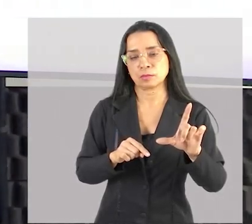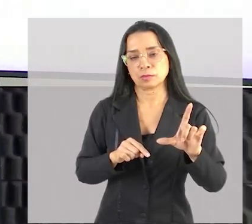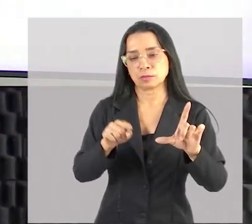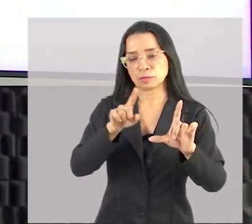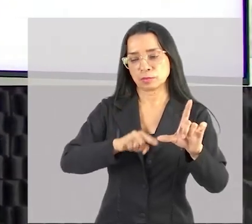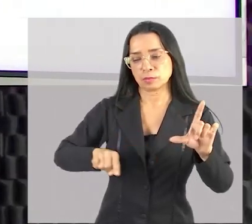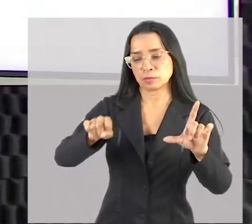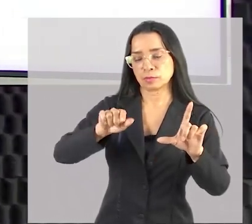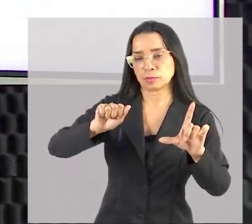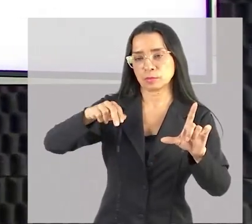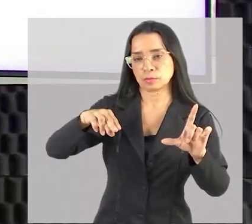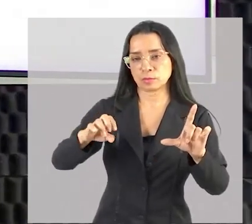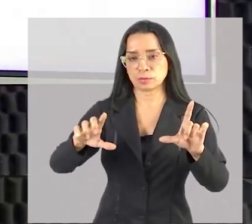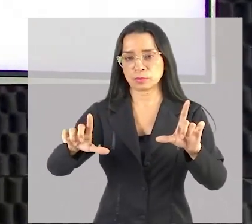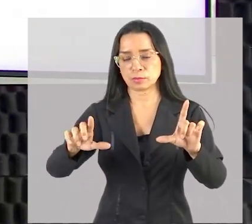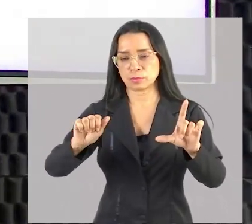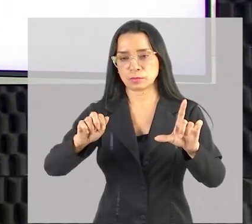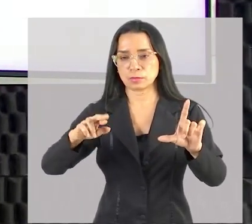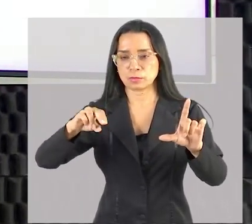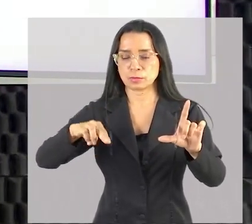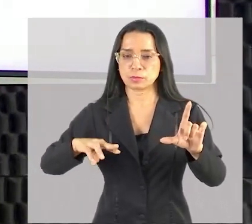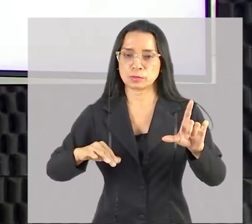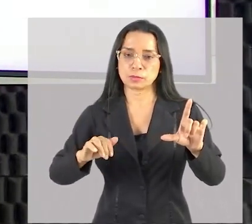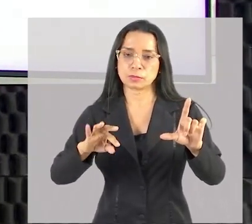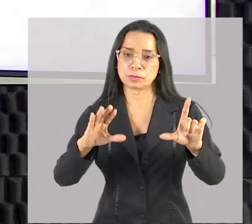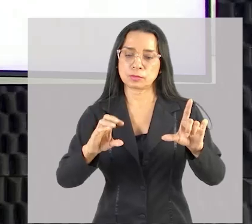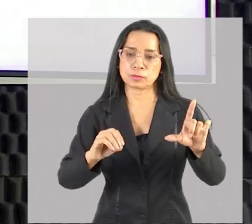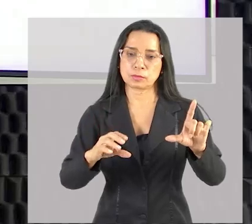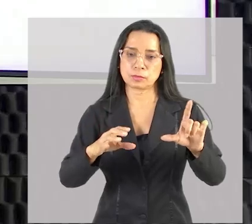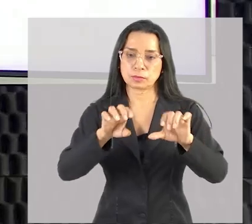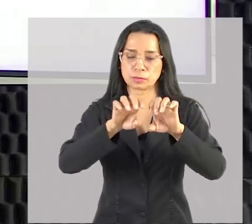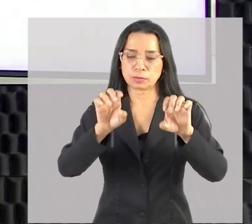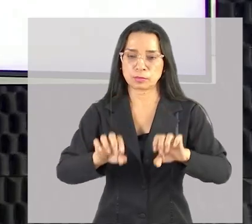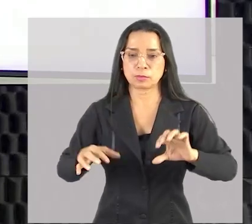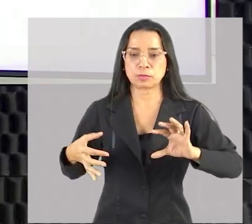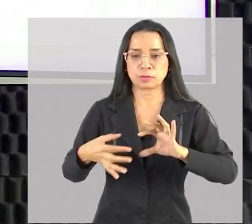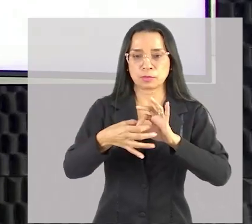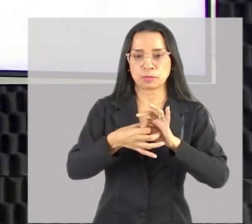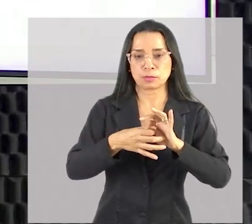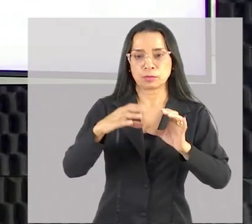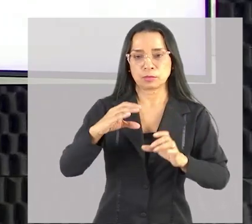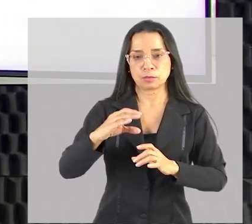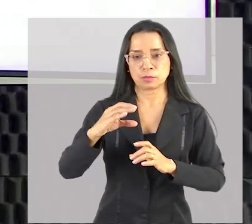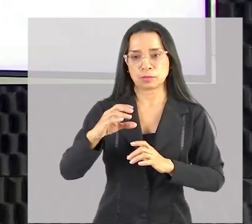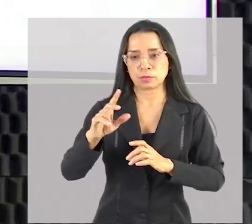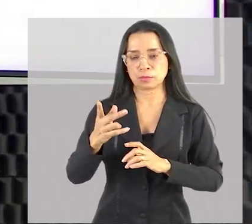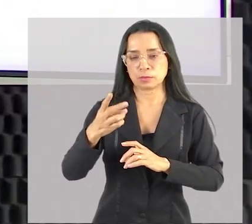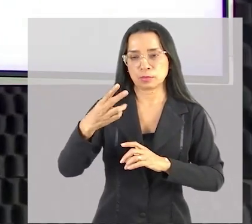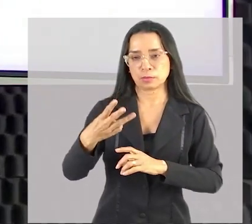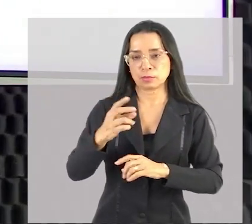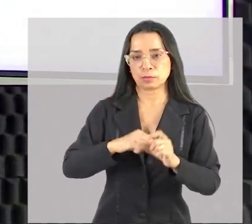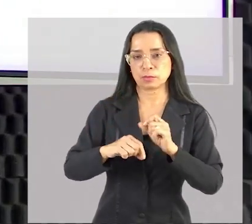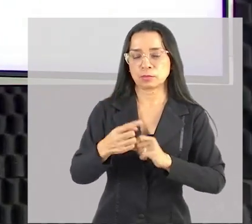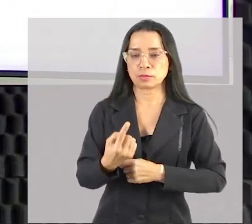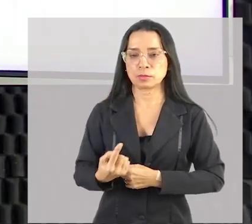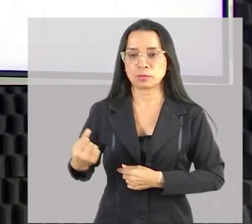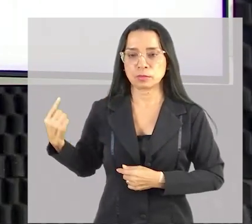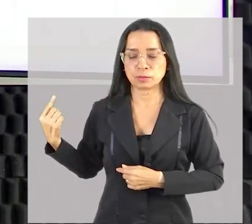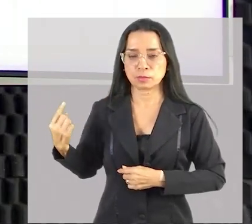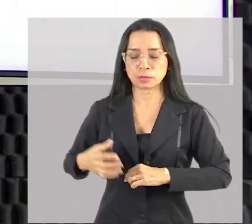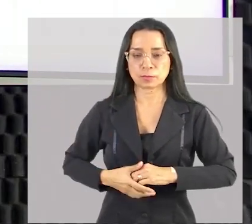Anel aromático. Estrutura ligada a ele. CH3, só tem ligações simples. Vai orientar na